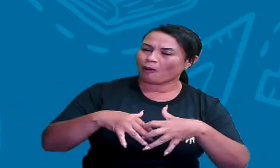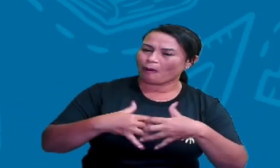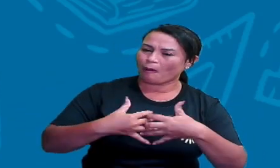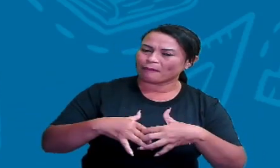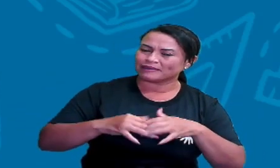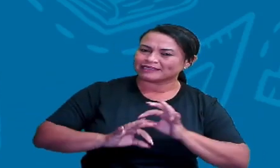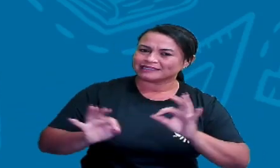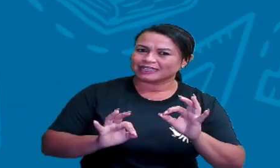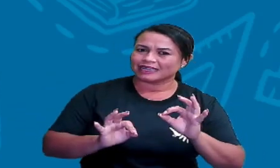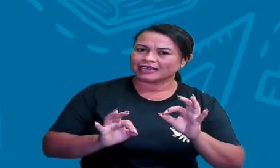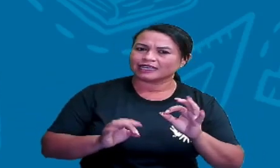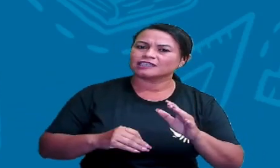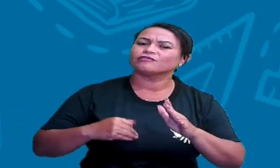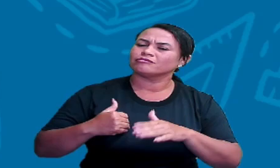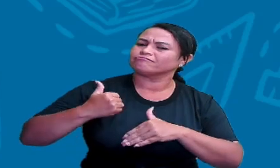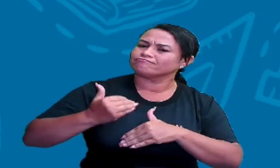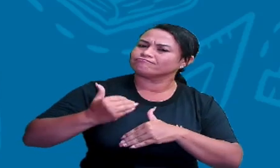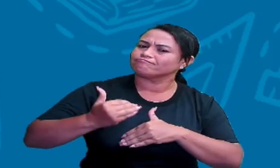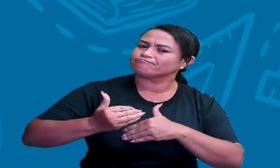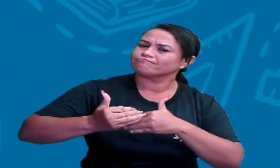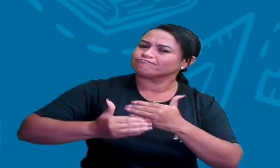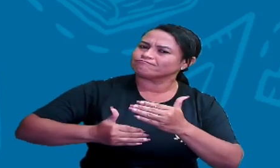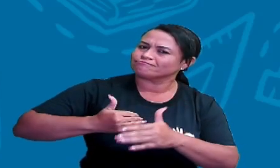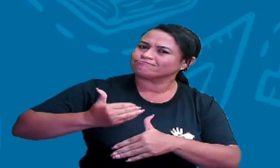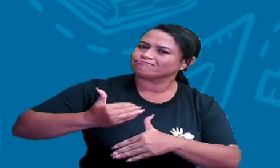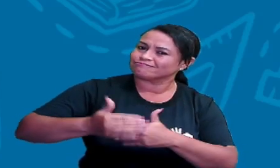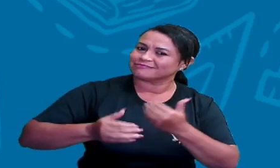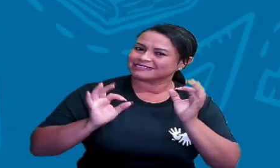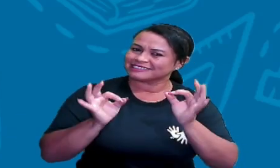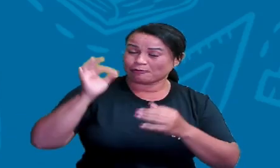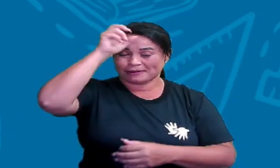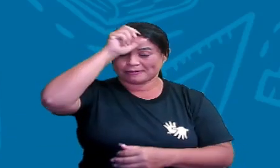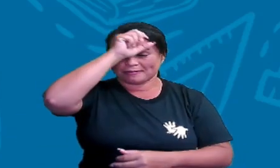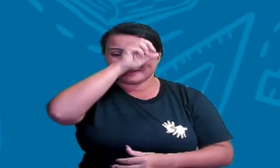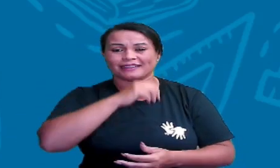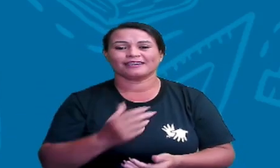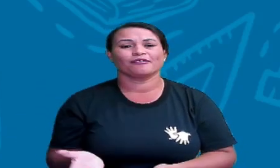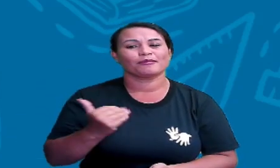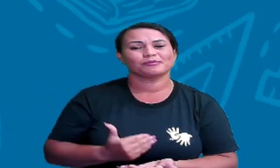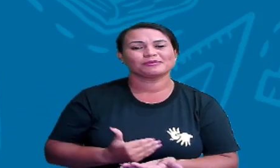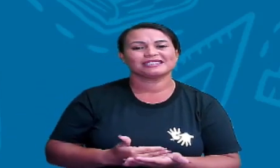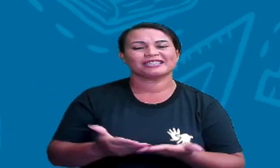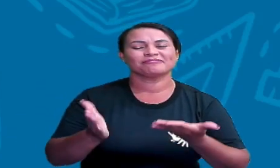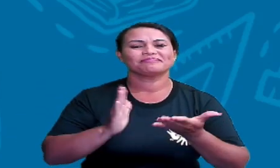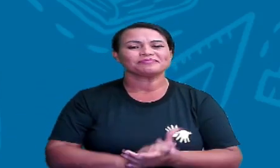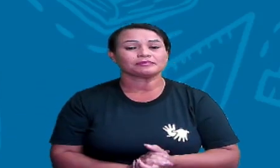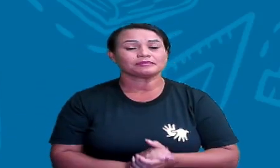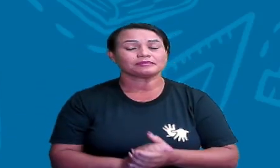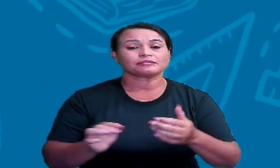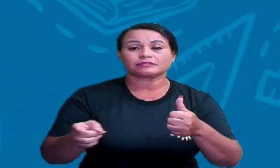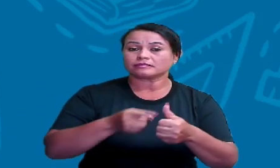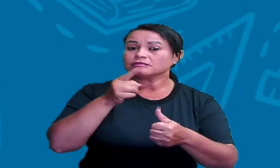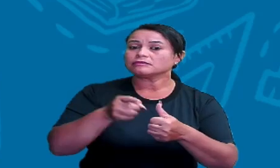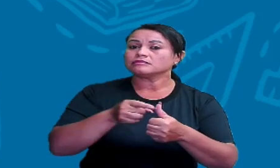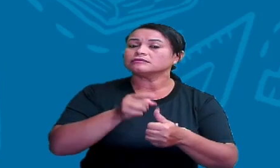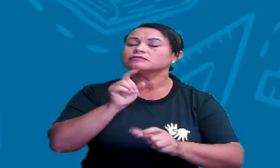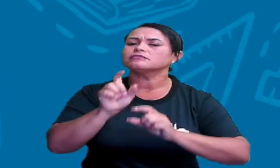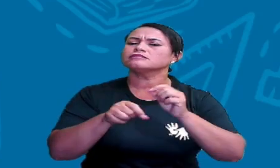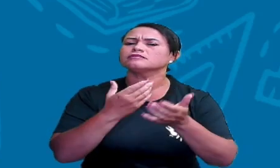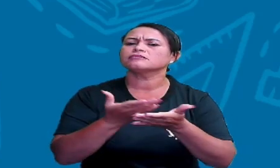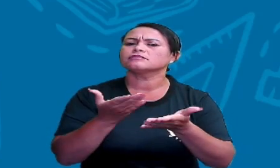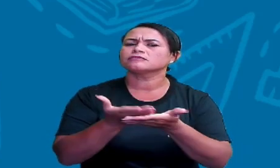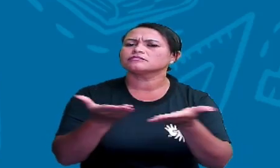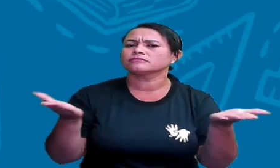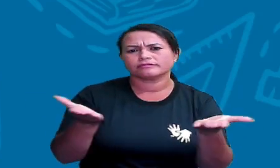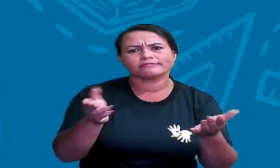tá certo? A gente vai devagarzinho, a gente vai desenrolando, tá bom? Então vamos começar. Primeiro, o que é que nós vamos estudar